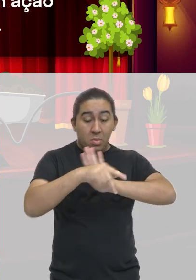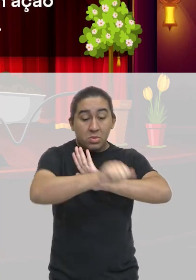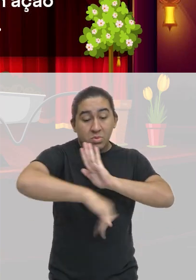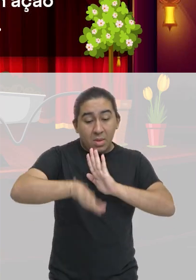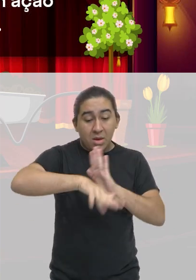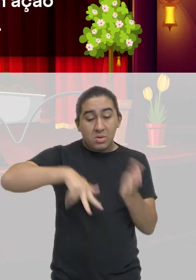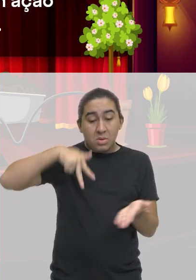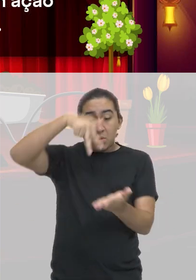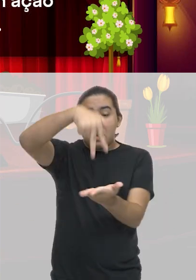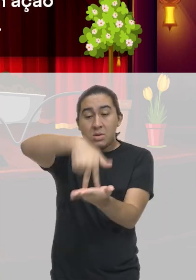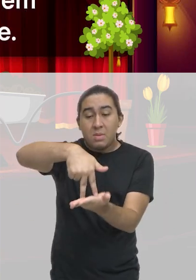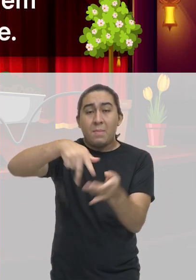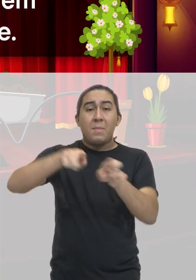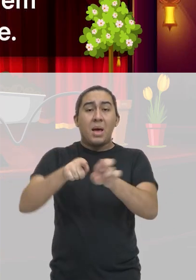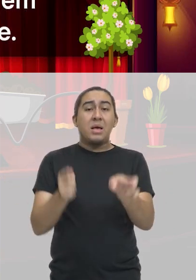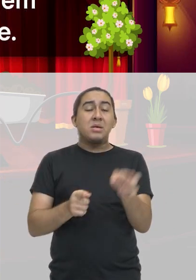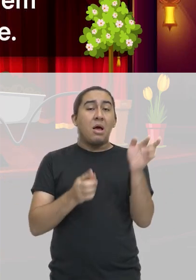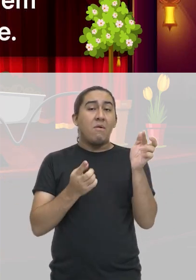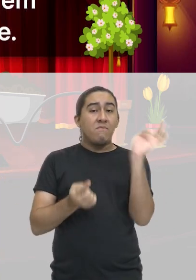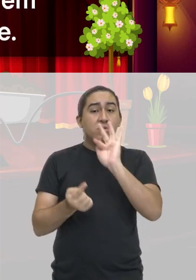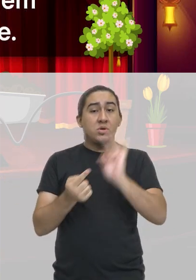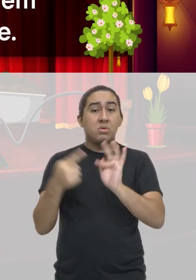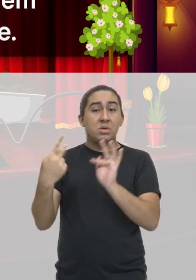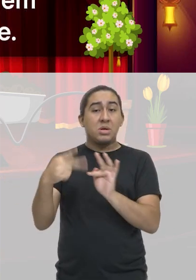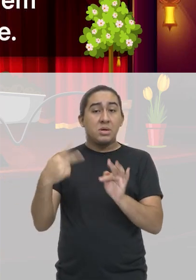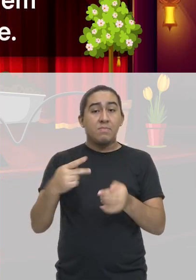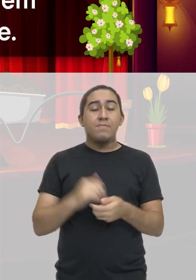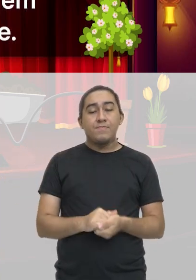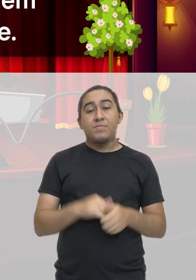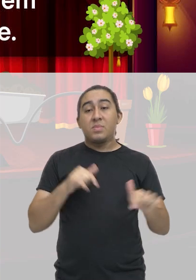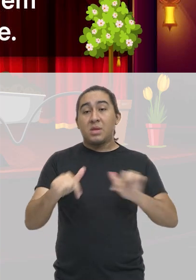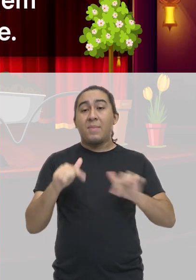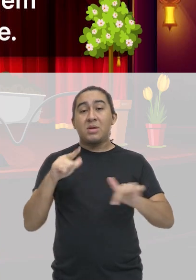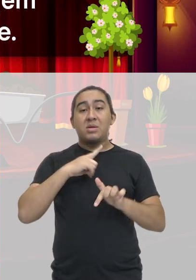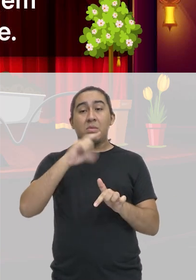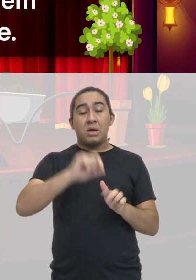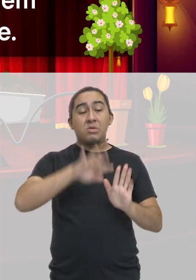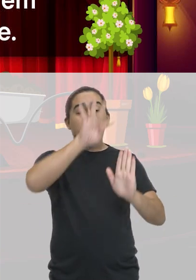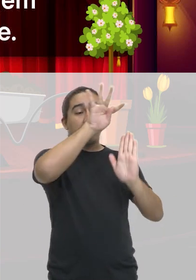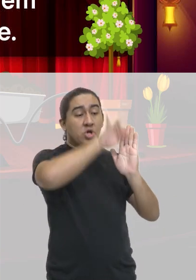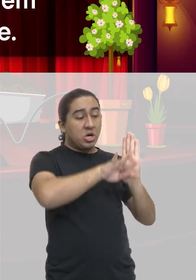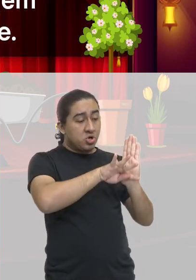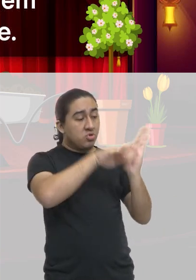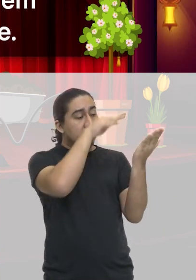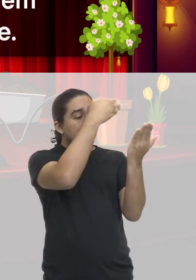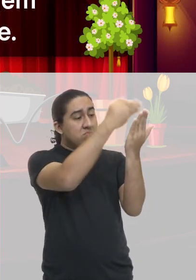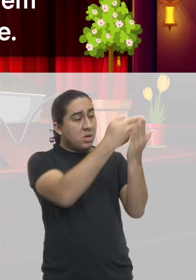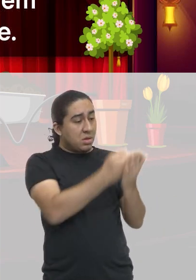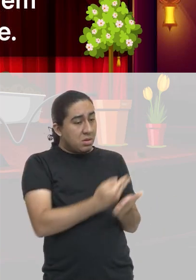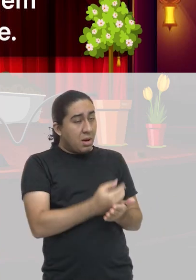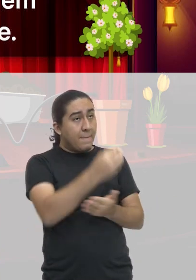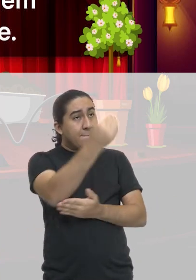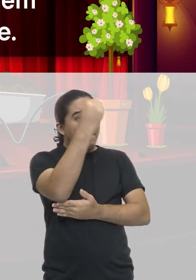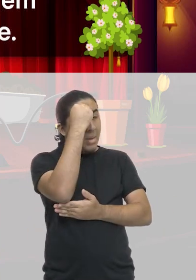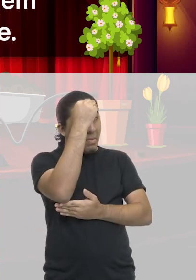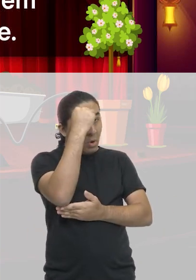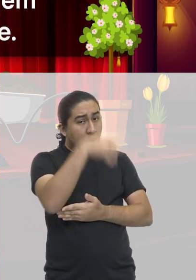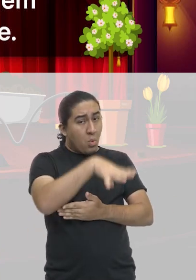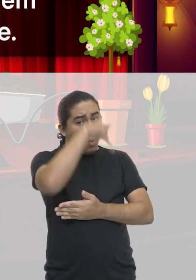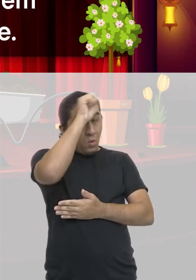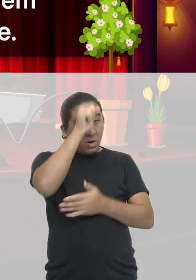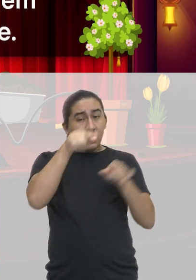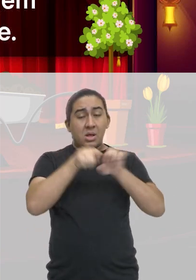é essa função do ator? Vamos ver? Seu trabalho envolve estudo, memorização de textos, criação